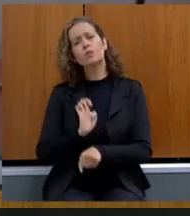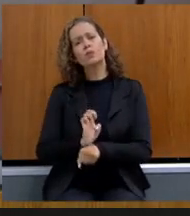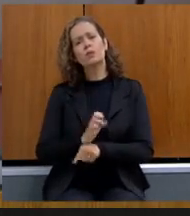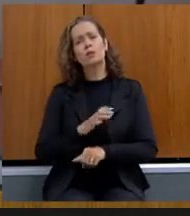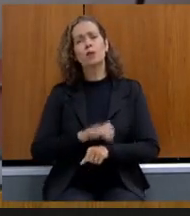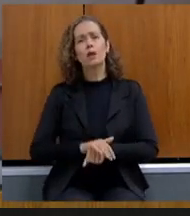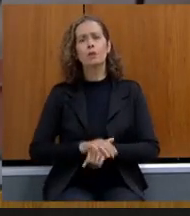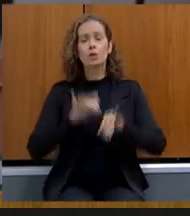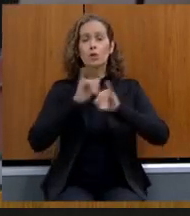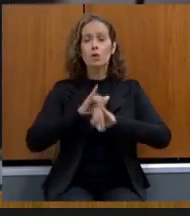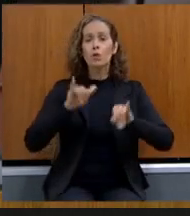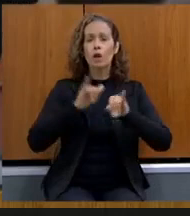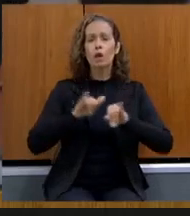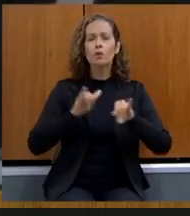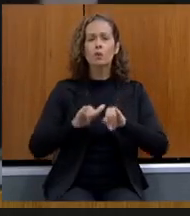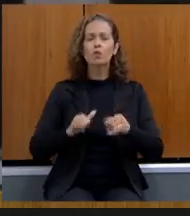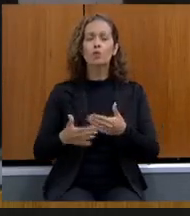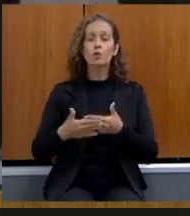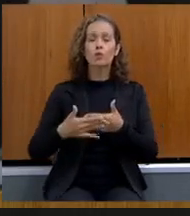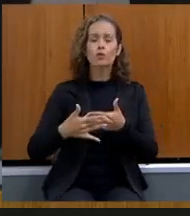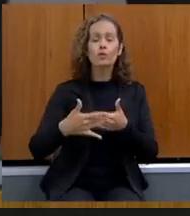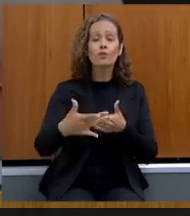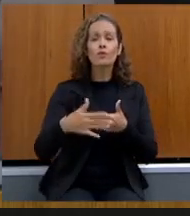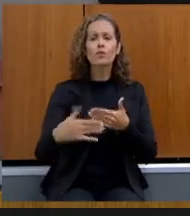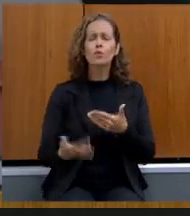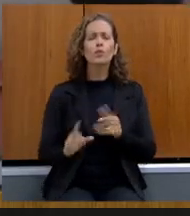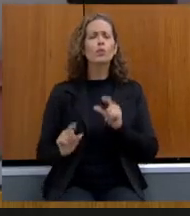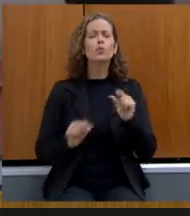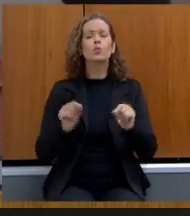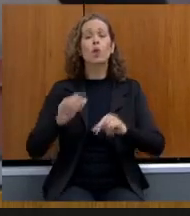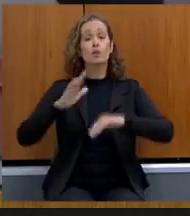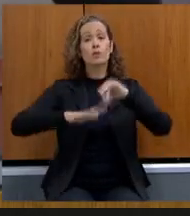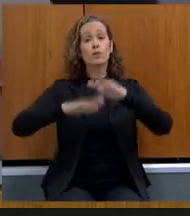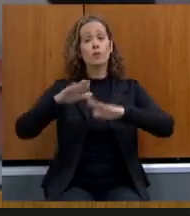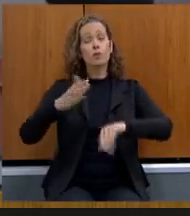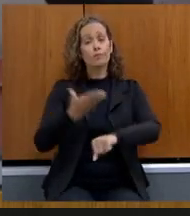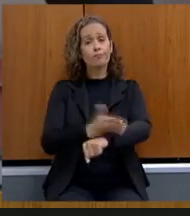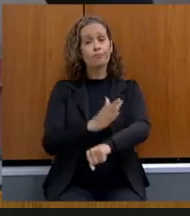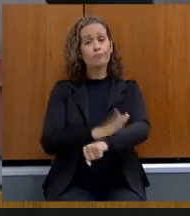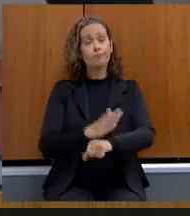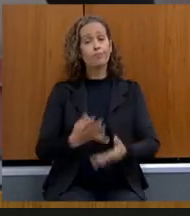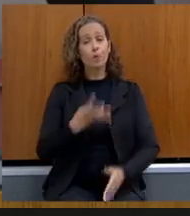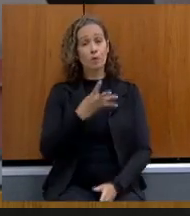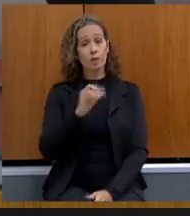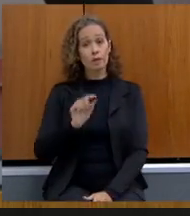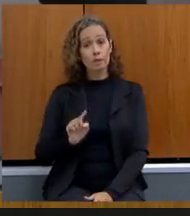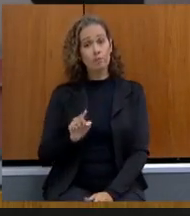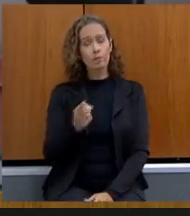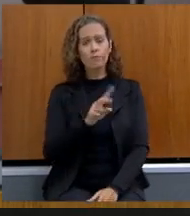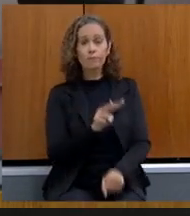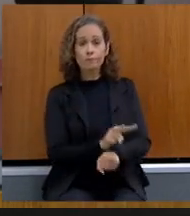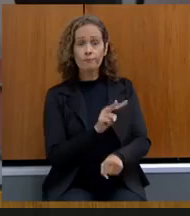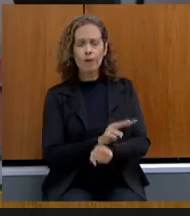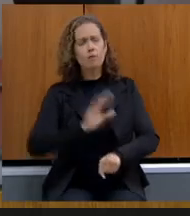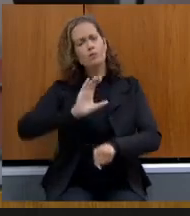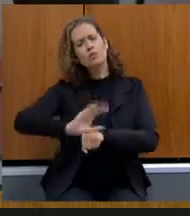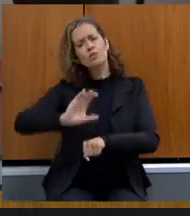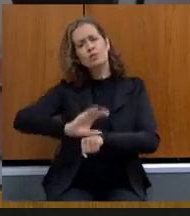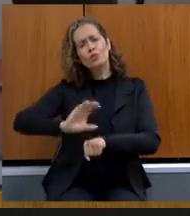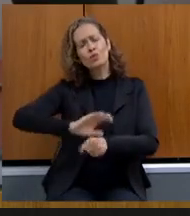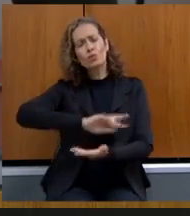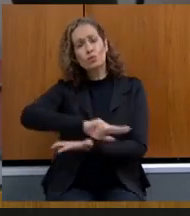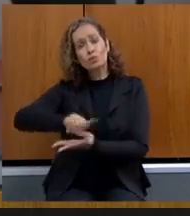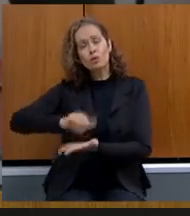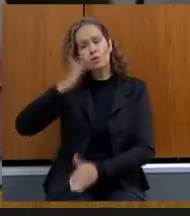programa trilhas de futuro do Desenvolvimento da Educação técnica profissional estamos ofertando 40 mil vagas de cursos que a gente sabe que